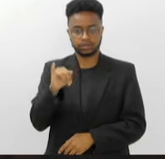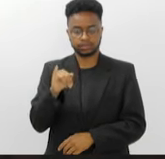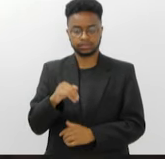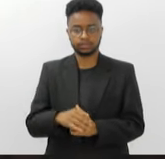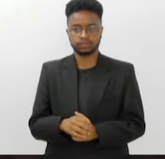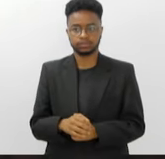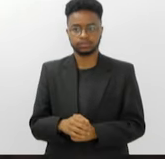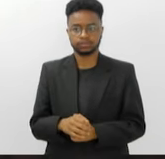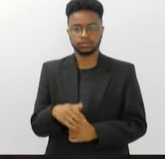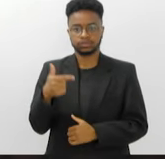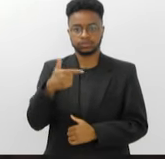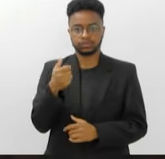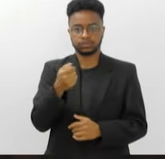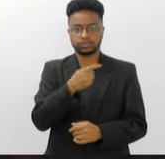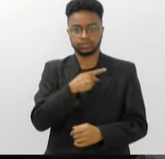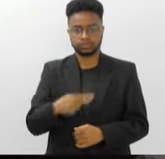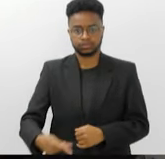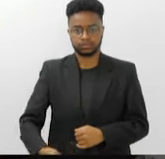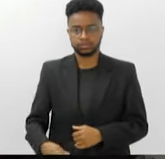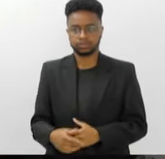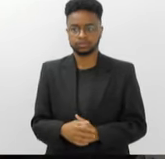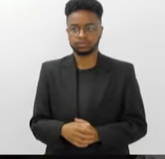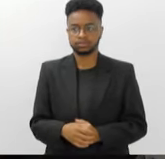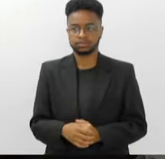nossa vice-presidente.